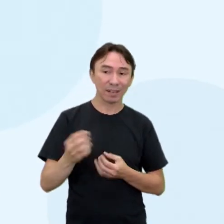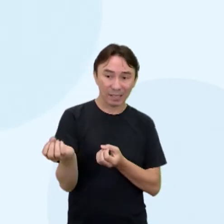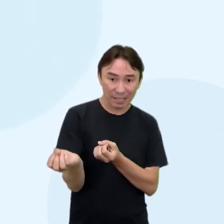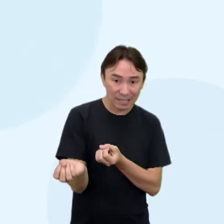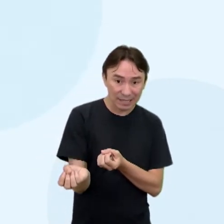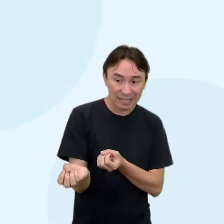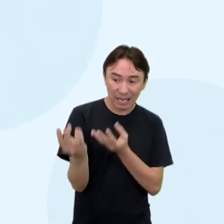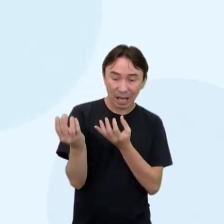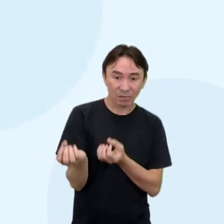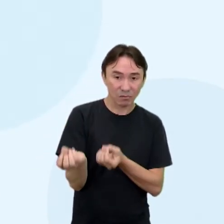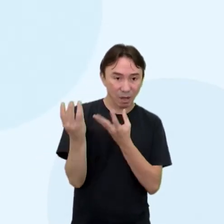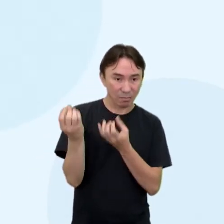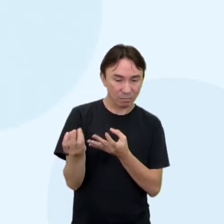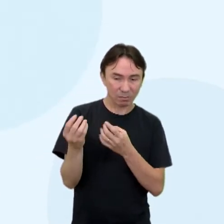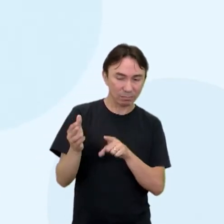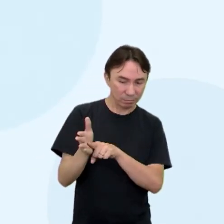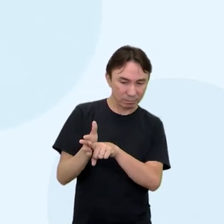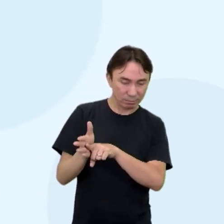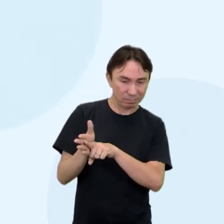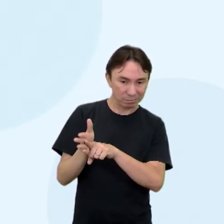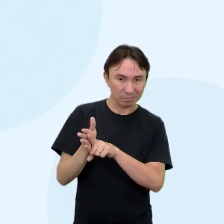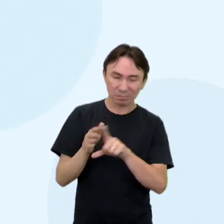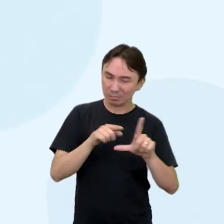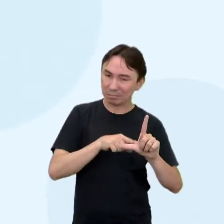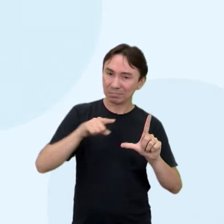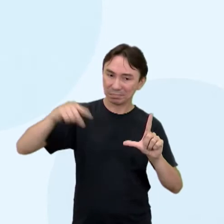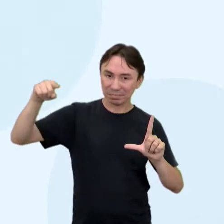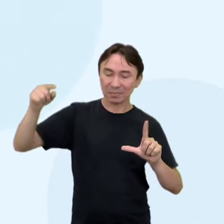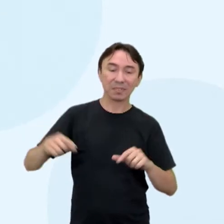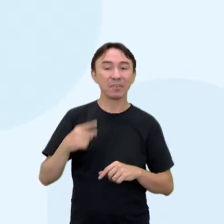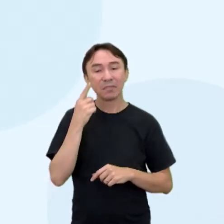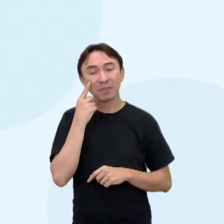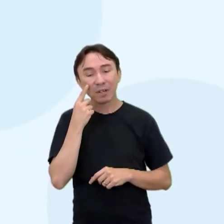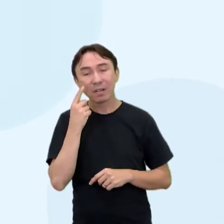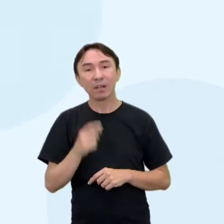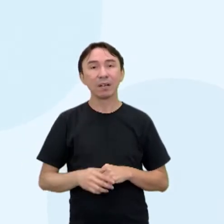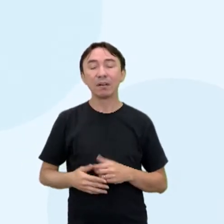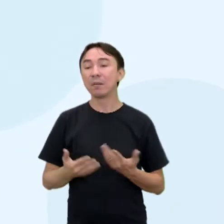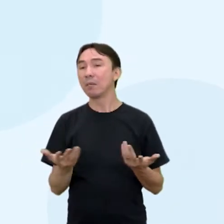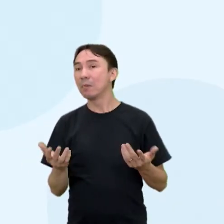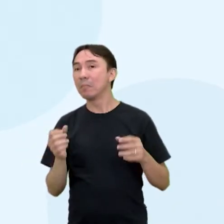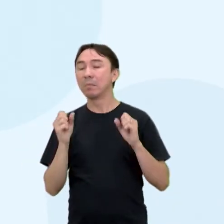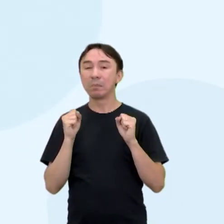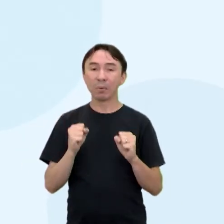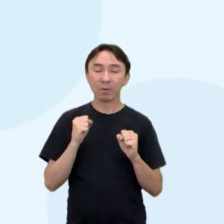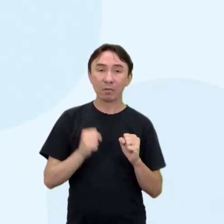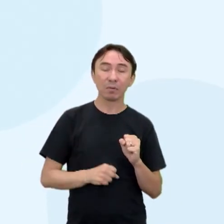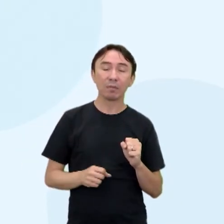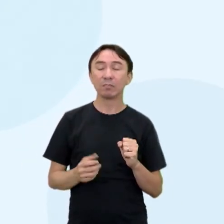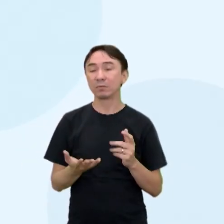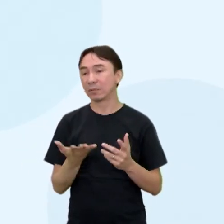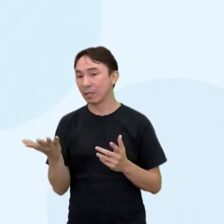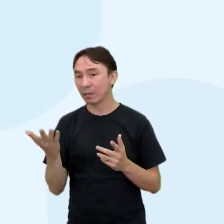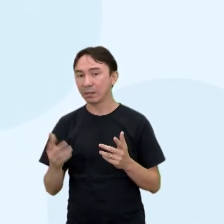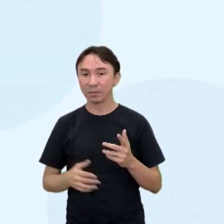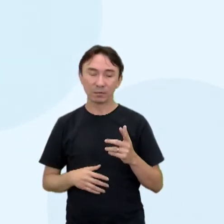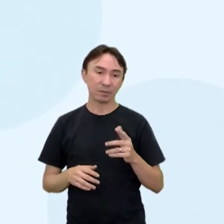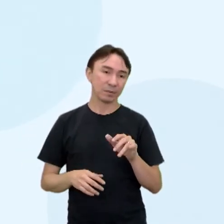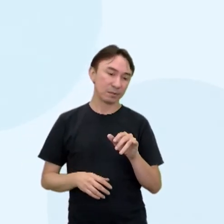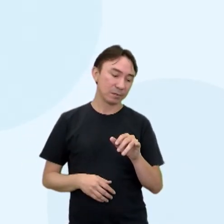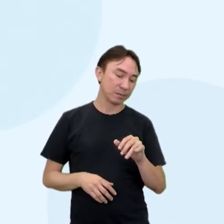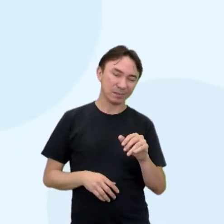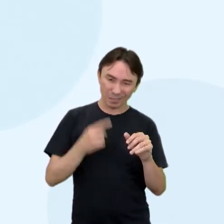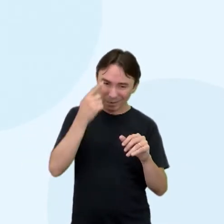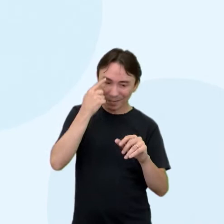falando de estatísticas, né? Ele indica qual será o comportamento de uma variável dependente, normalmente y,